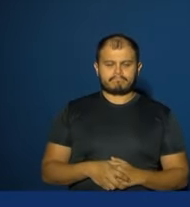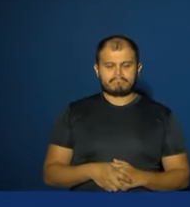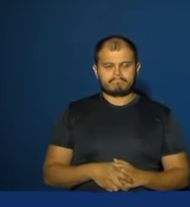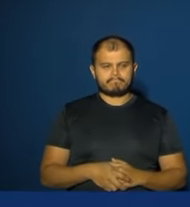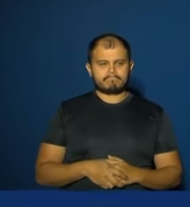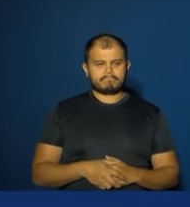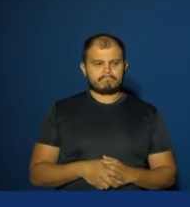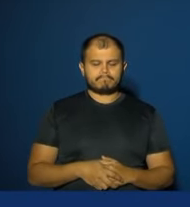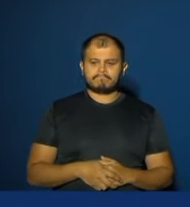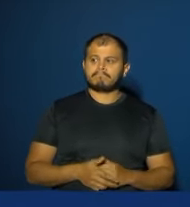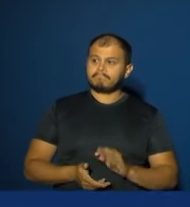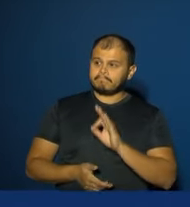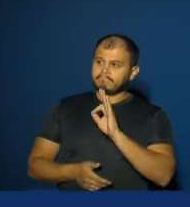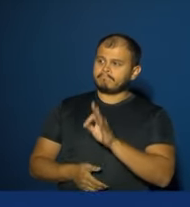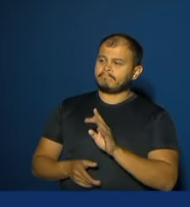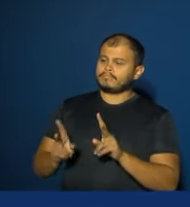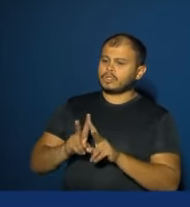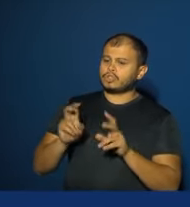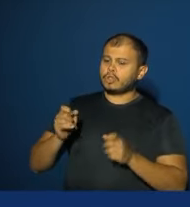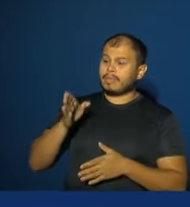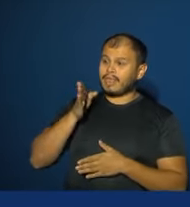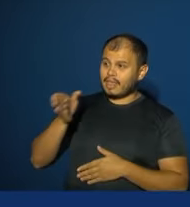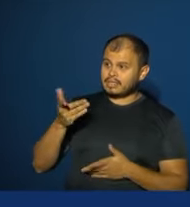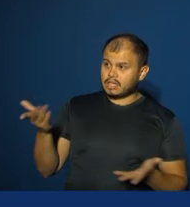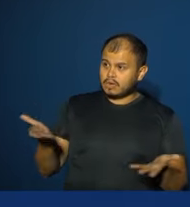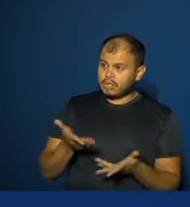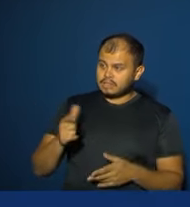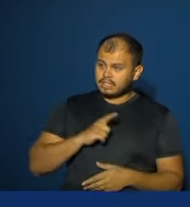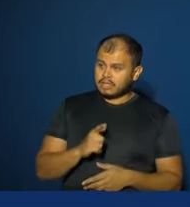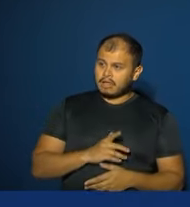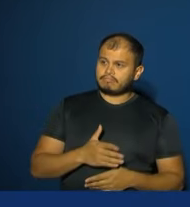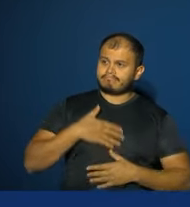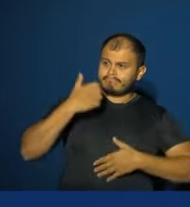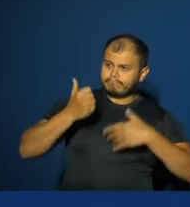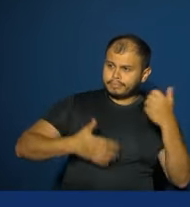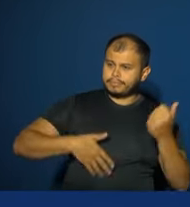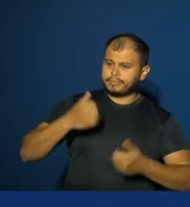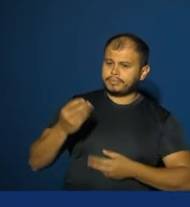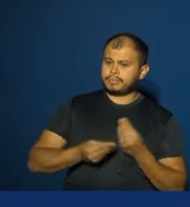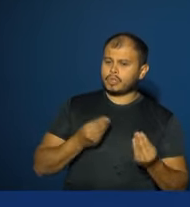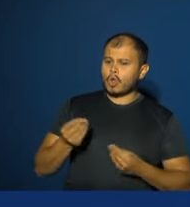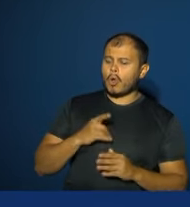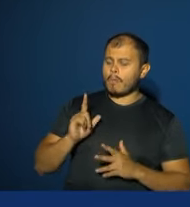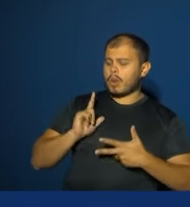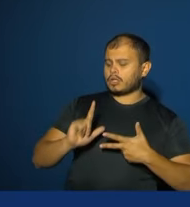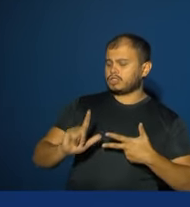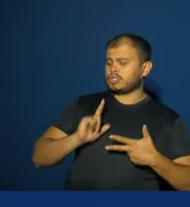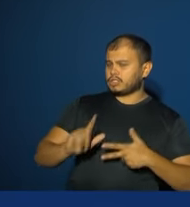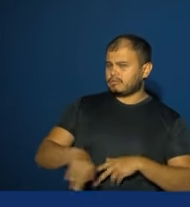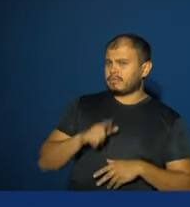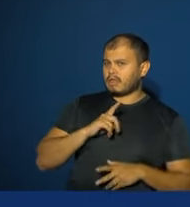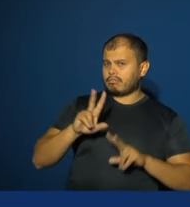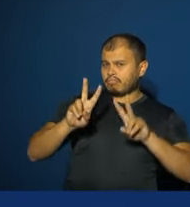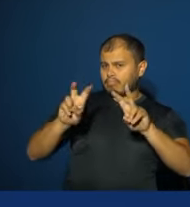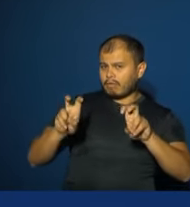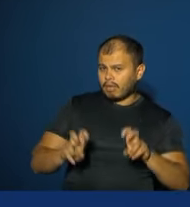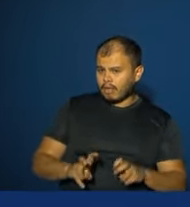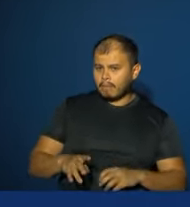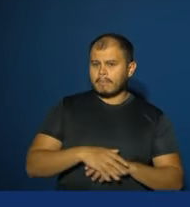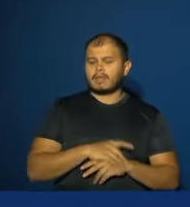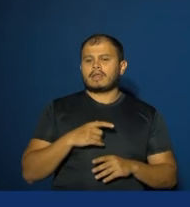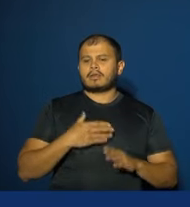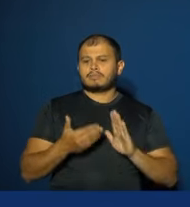Objetivamente, ministro, com relação a esse impasse que há hoje com o Legislativo, né, os temas são a